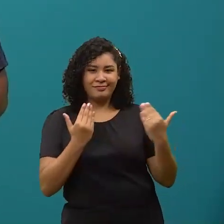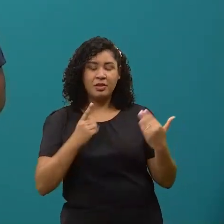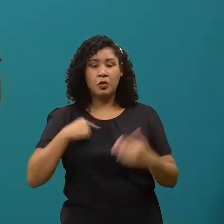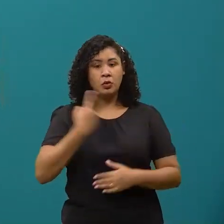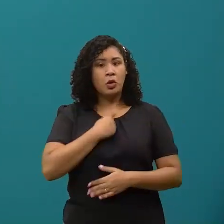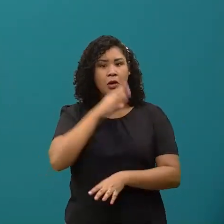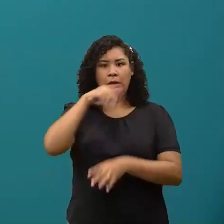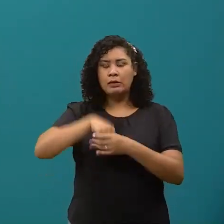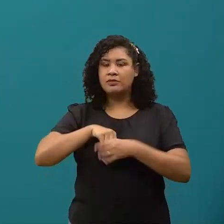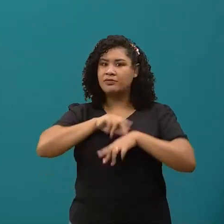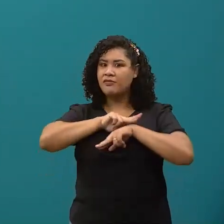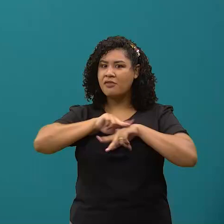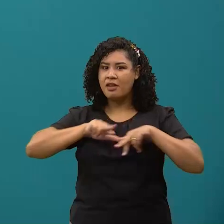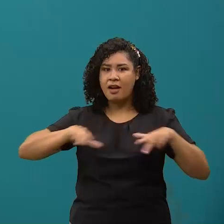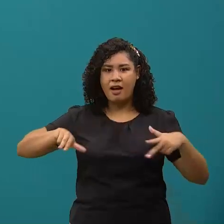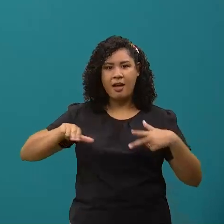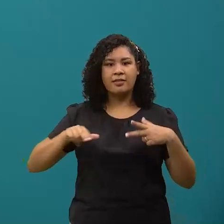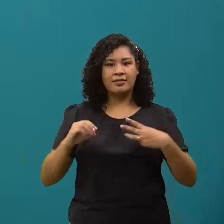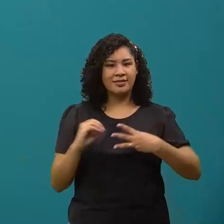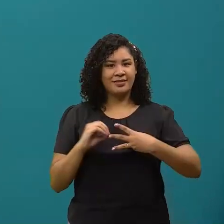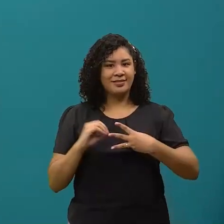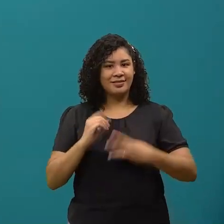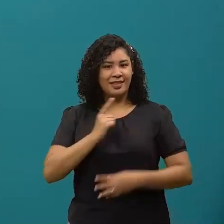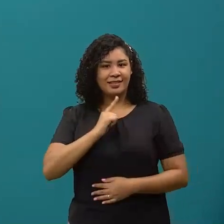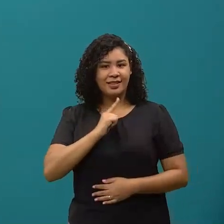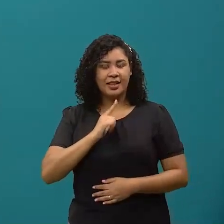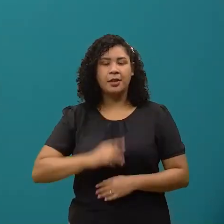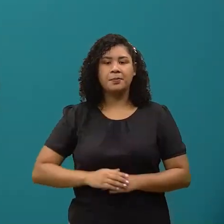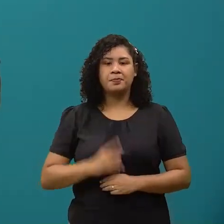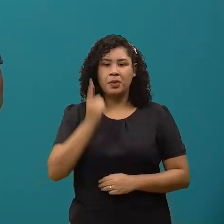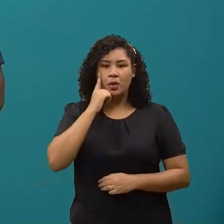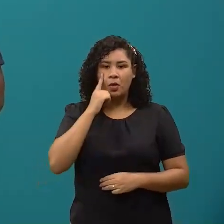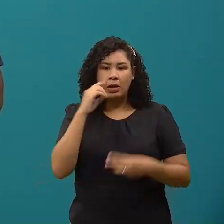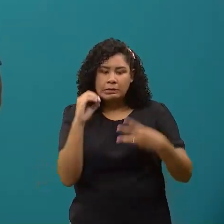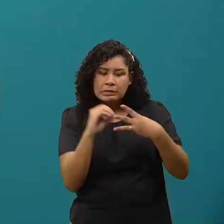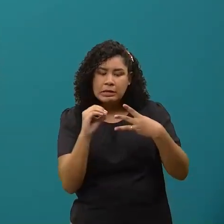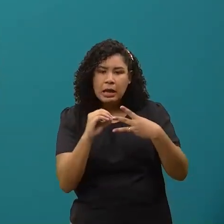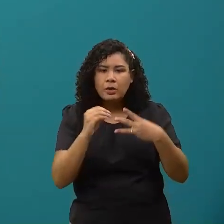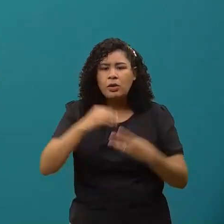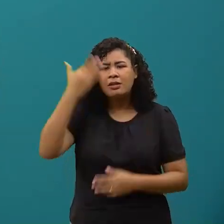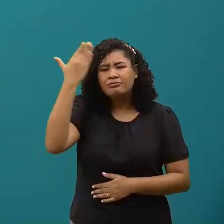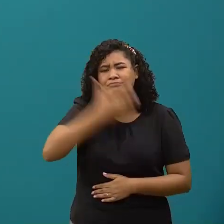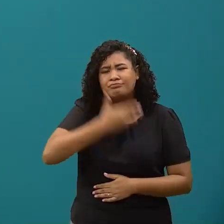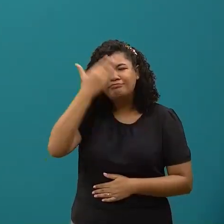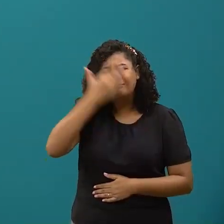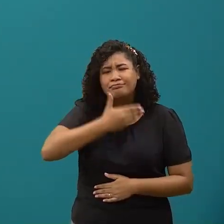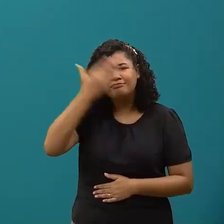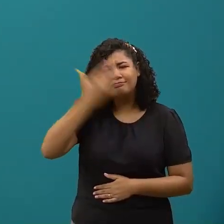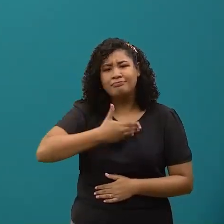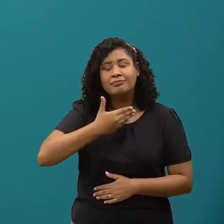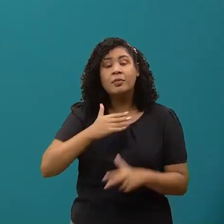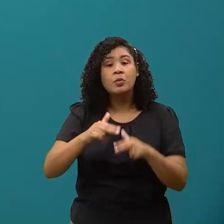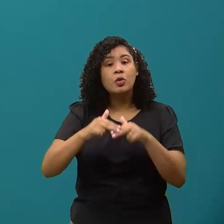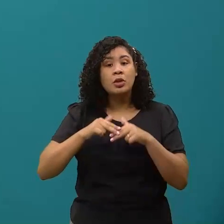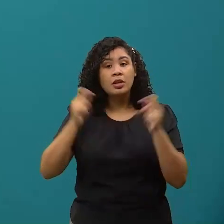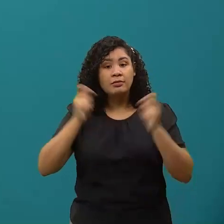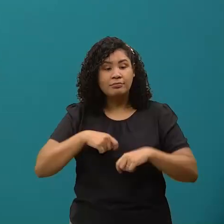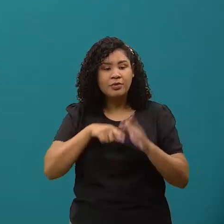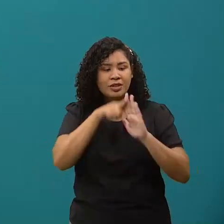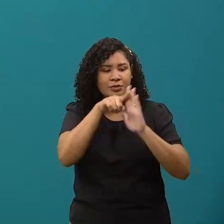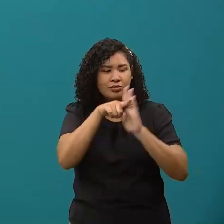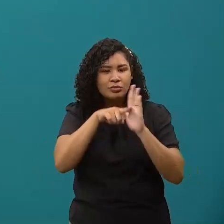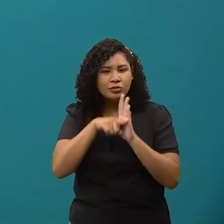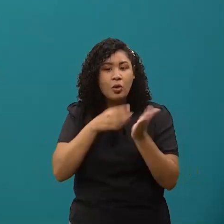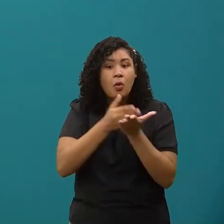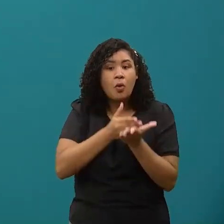células. Essas células, elas são microscópicas, portanto, só foi possível o estudo delas com